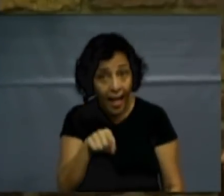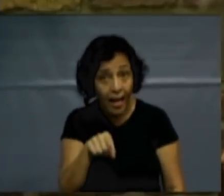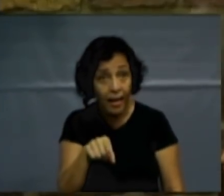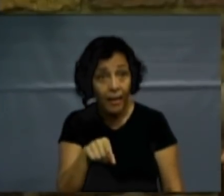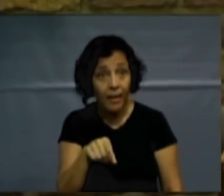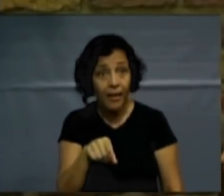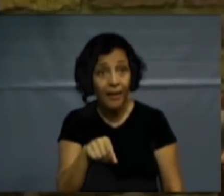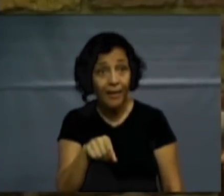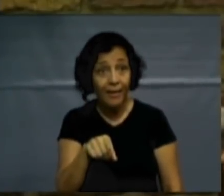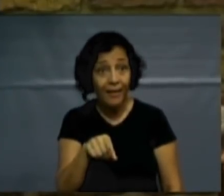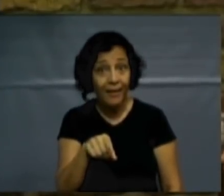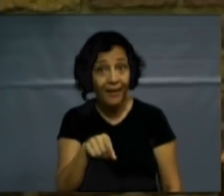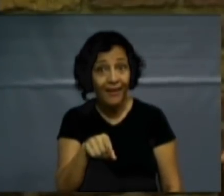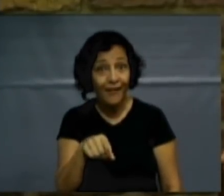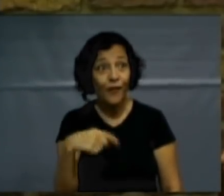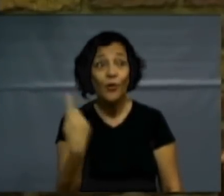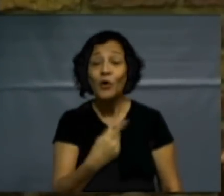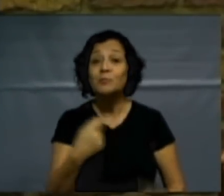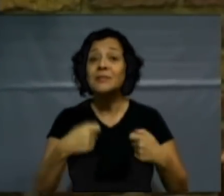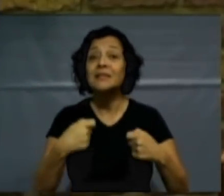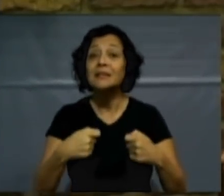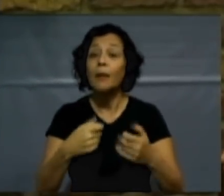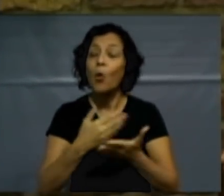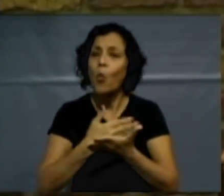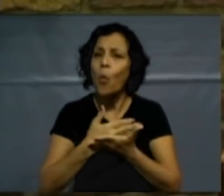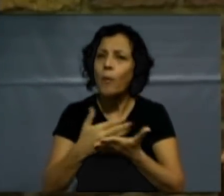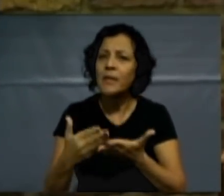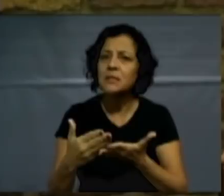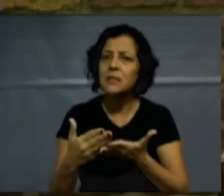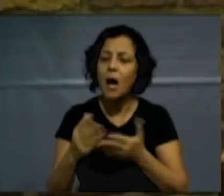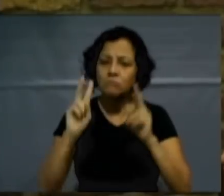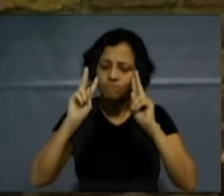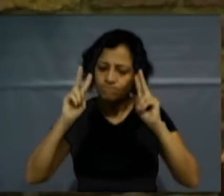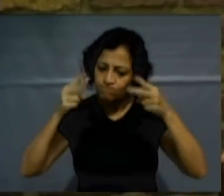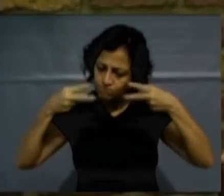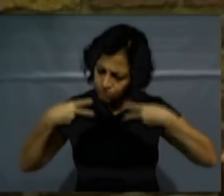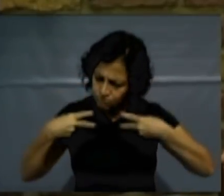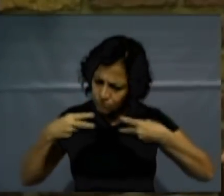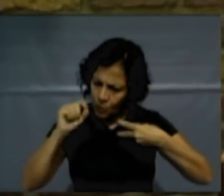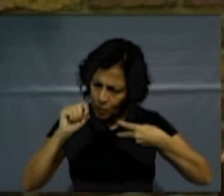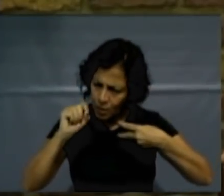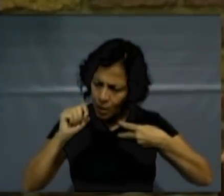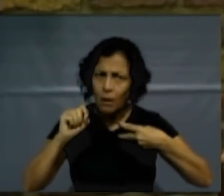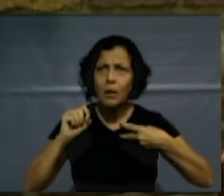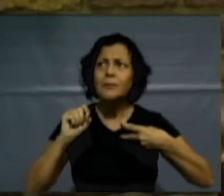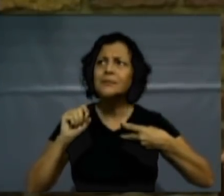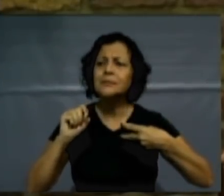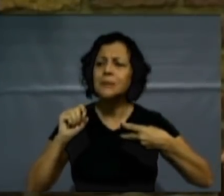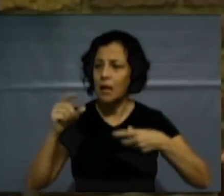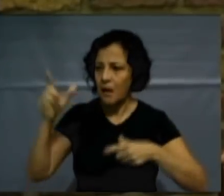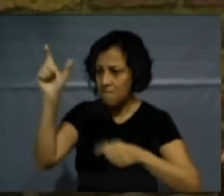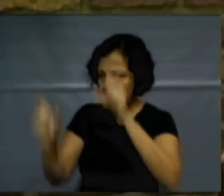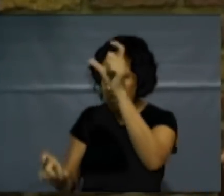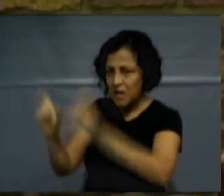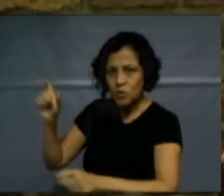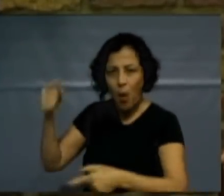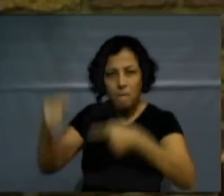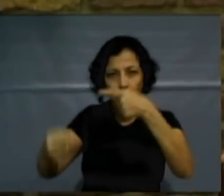A gente precisa começar a rever essas nossas atitudes. Os nossos irmãos políticos precisam das nossas